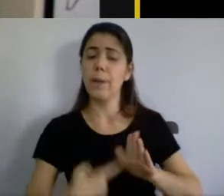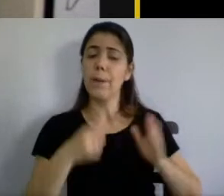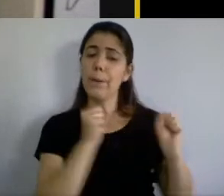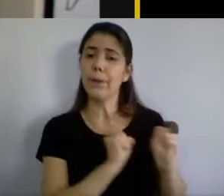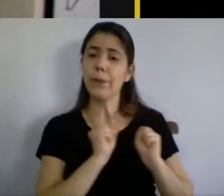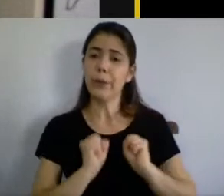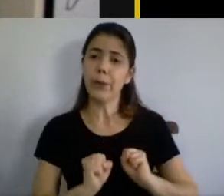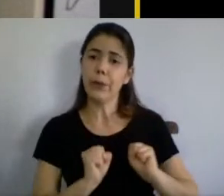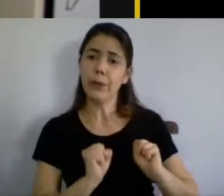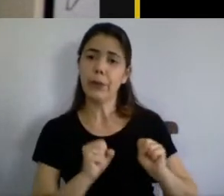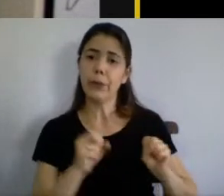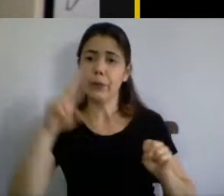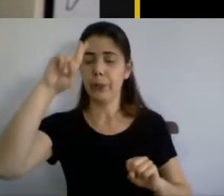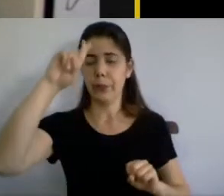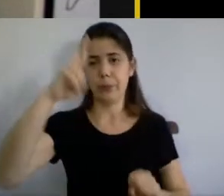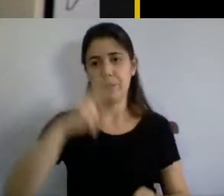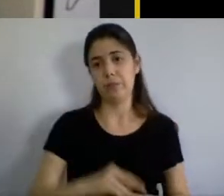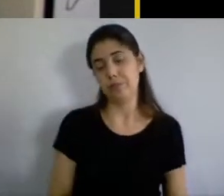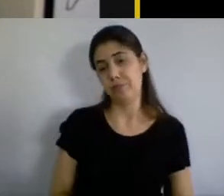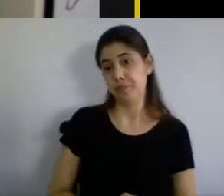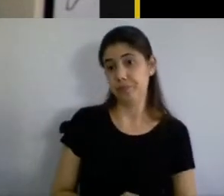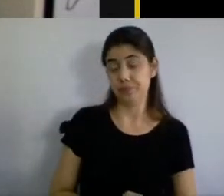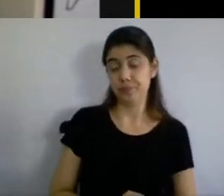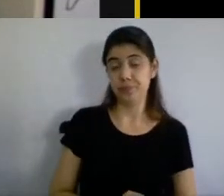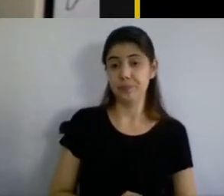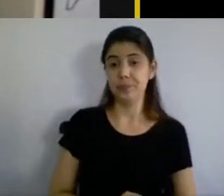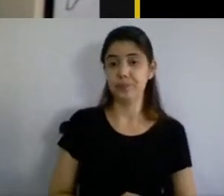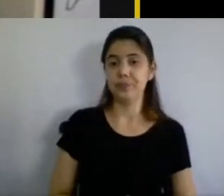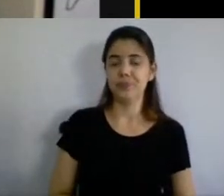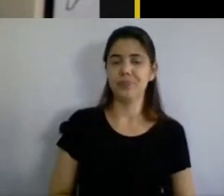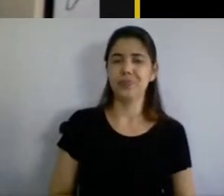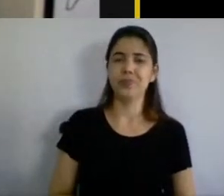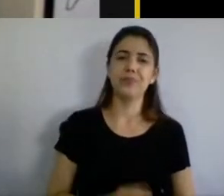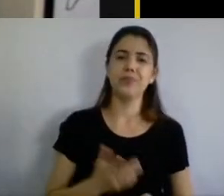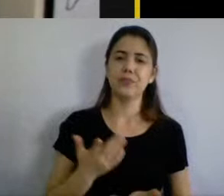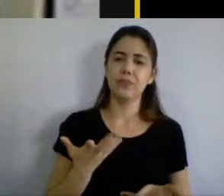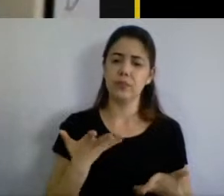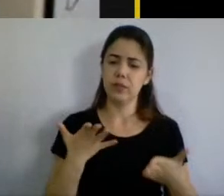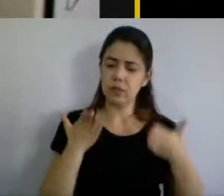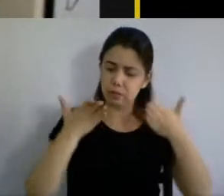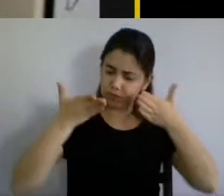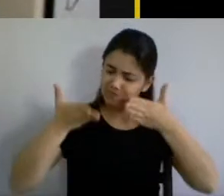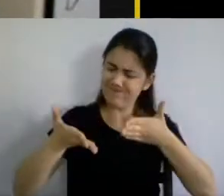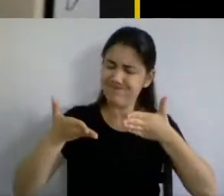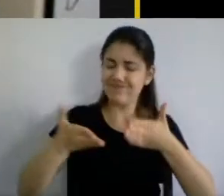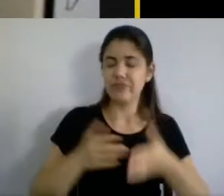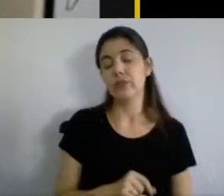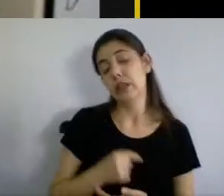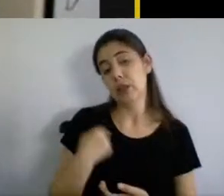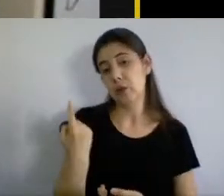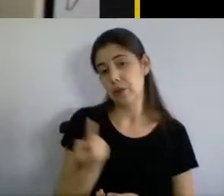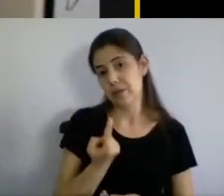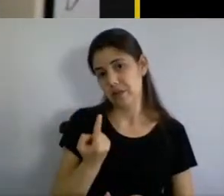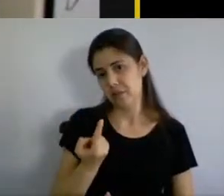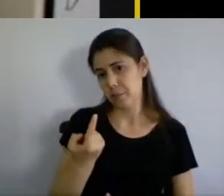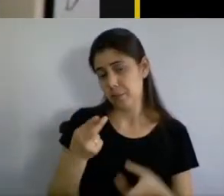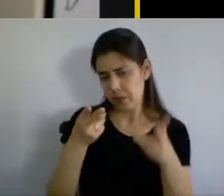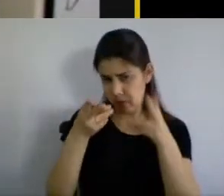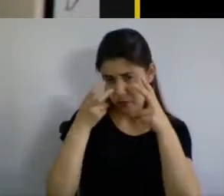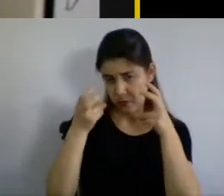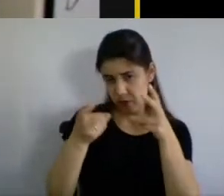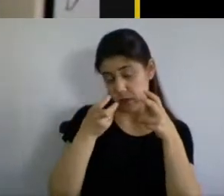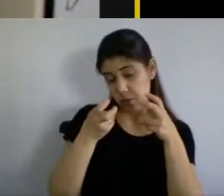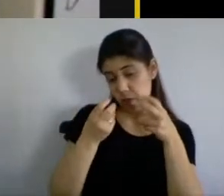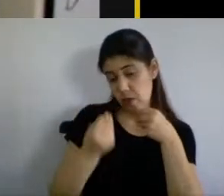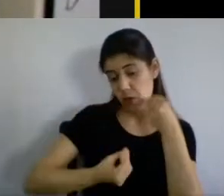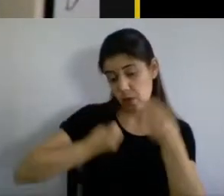é tão assim autocentrado, a gente percebe, por exemplo, o modo como ele trata e constitui a